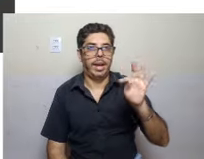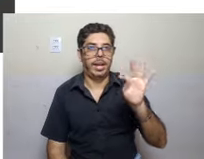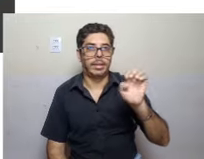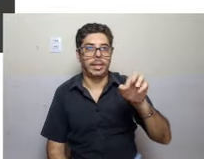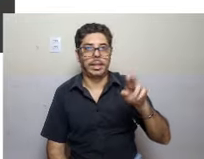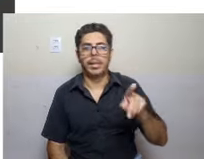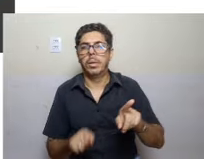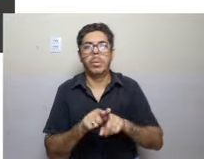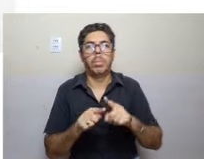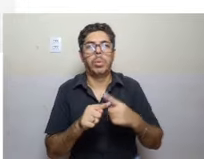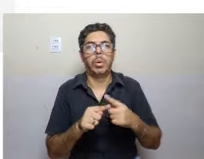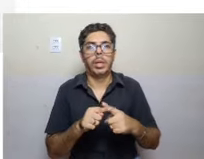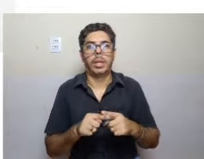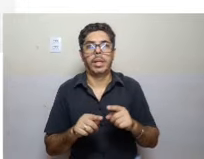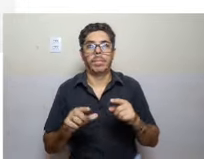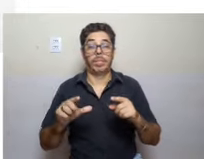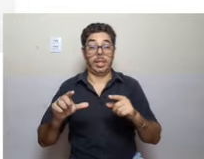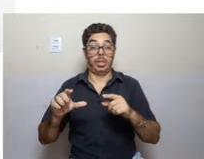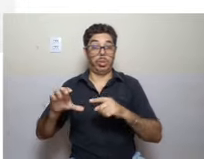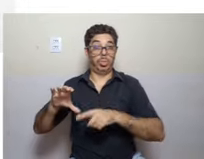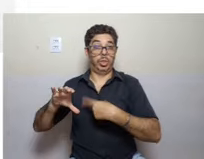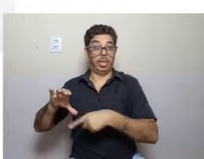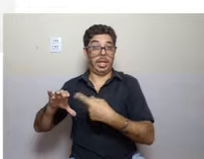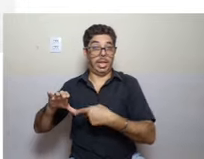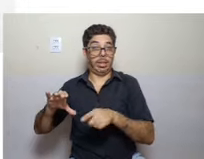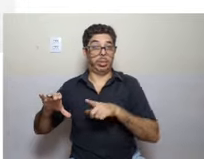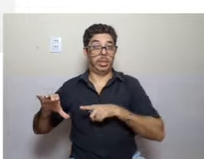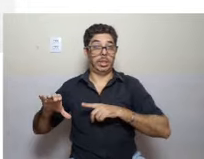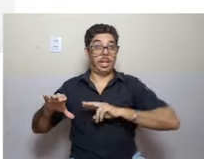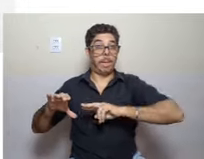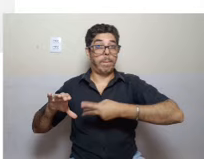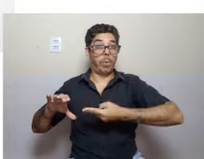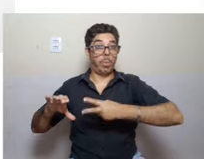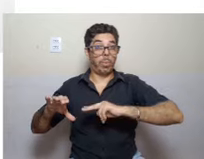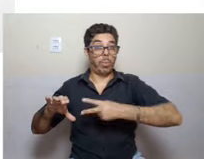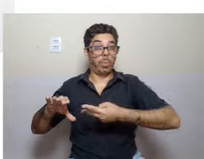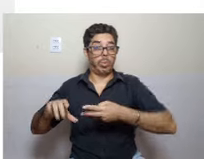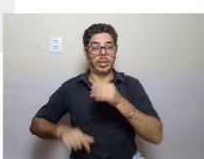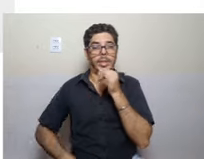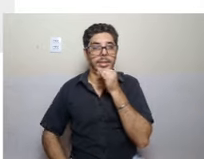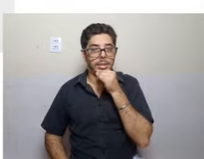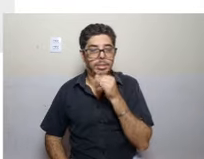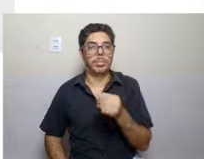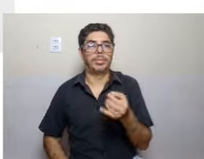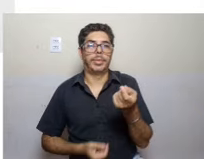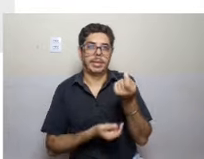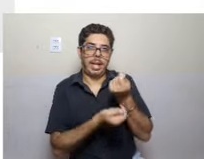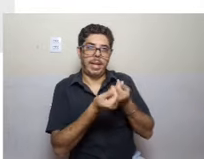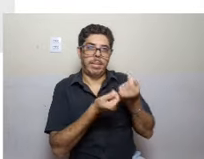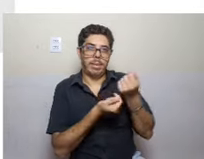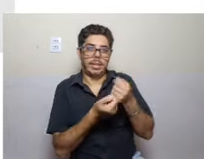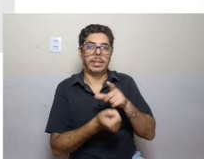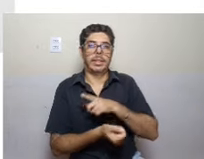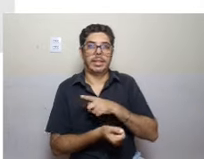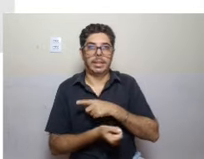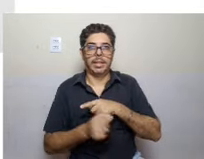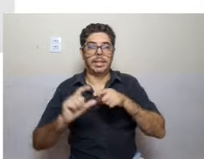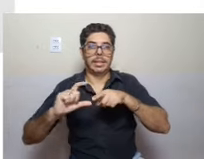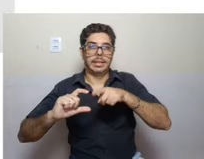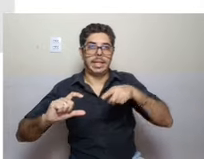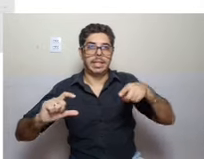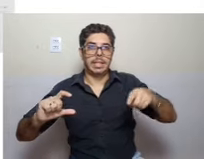a polaridade da tensão no gerador. Normalmente, os circuitos comerciais de corrente alternada envolvem tensões que